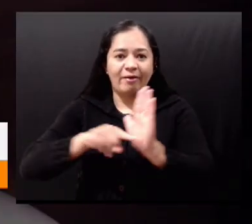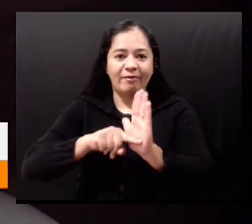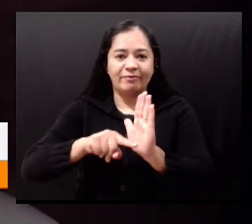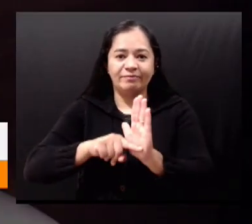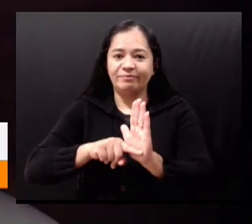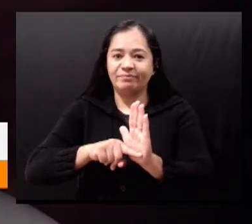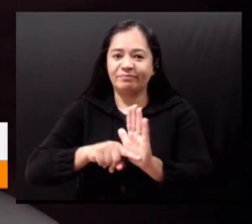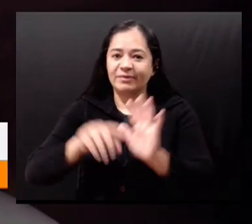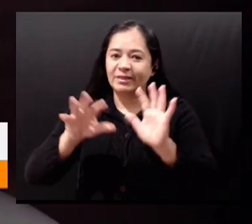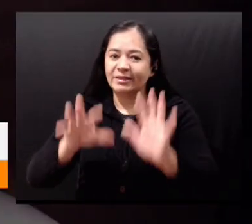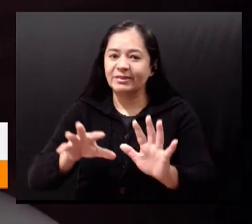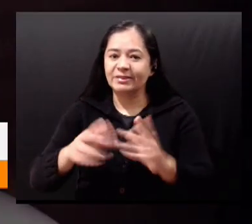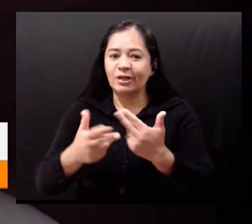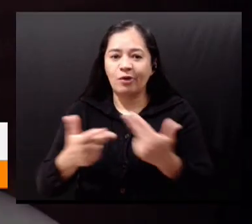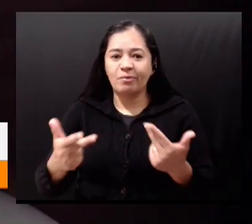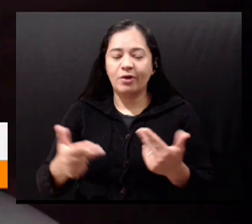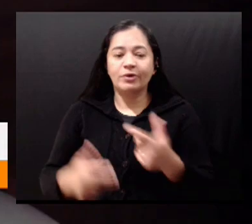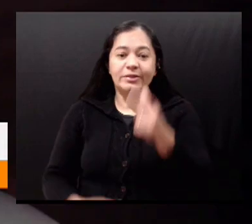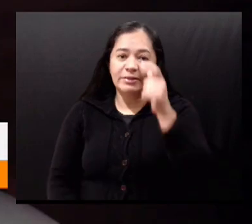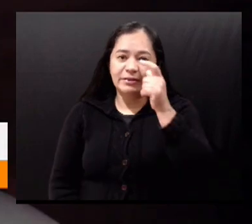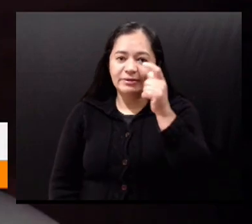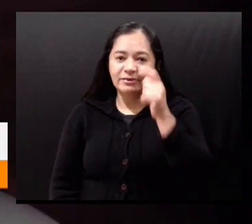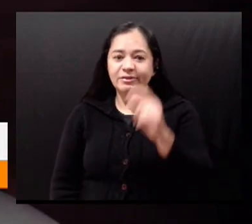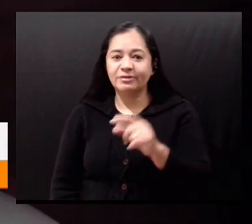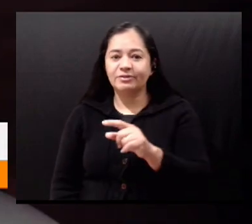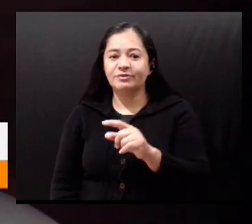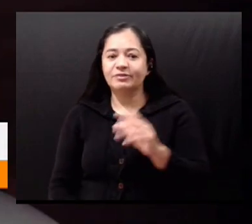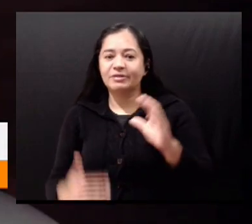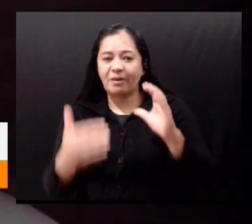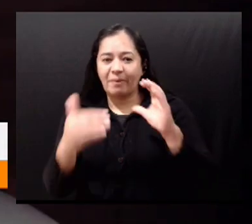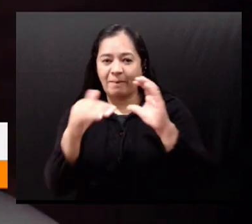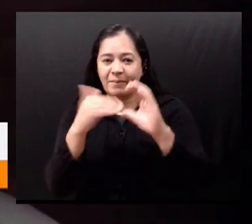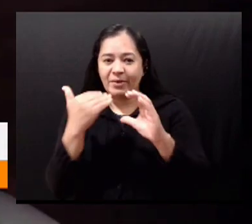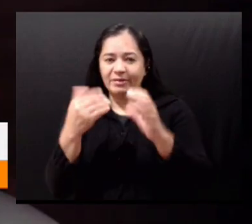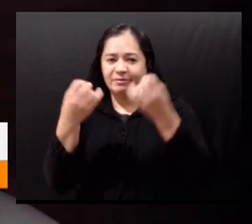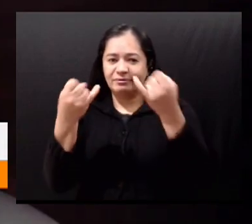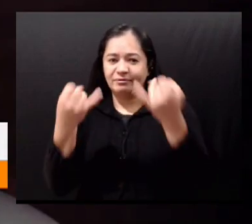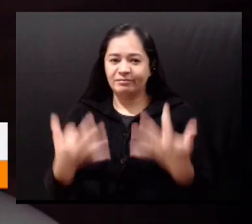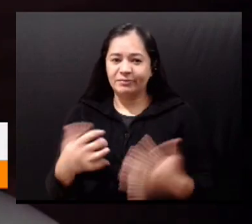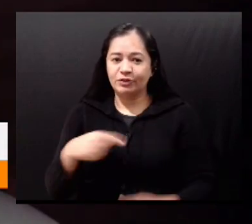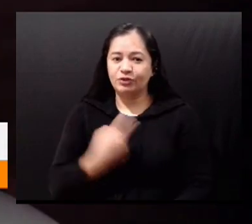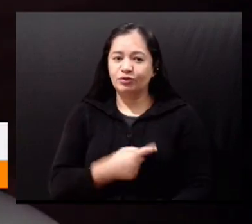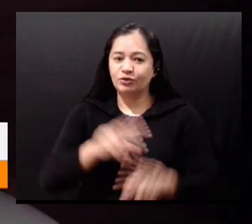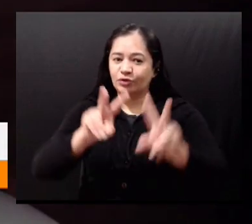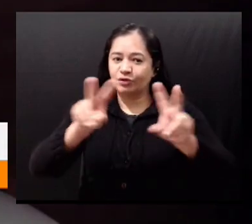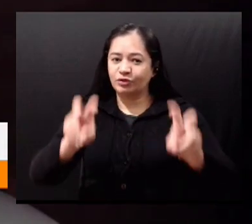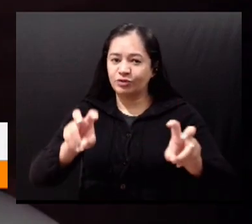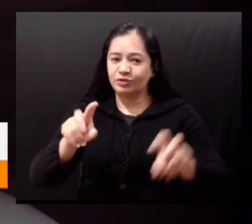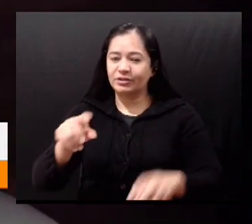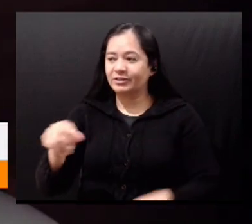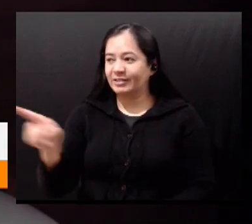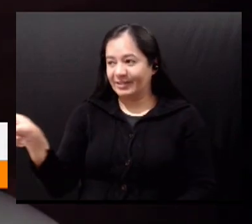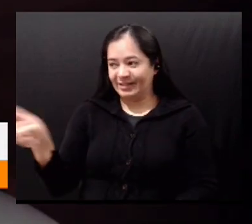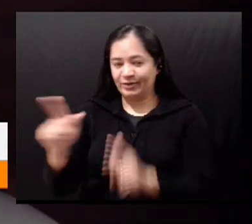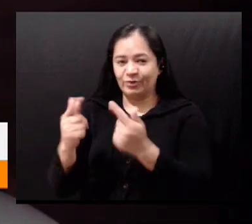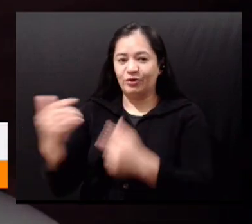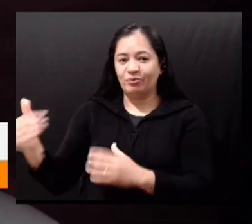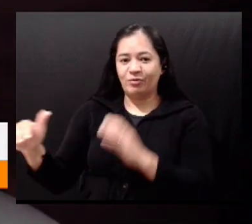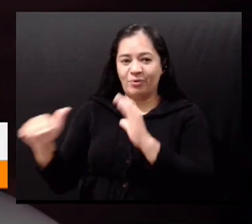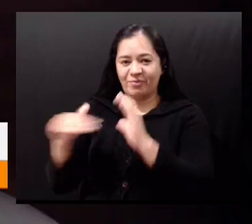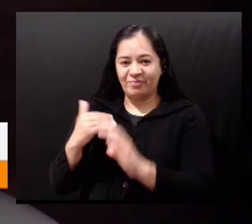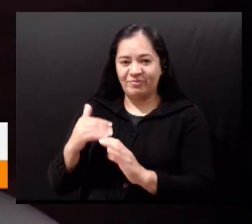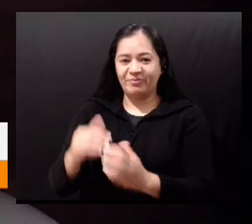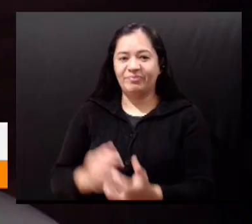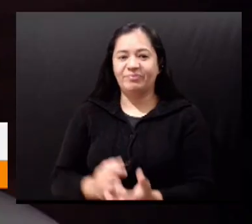coisa muito interessante. Quando vocês mandaram, né, a Uhum. explicação do nosso tema, eles mandam para a gente, caso o pessoal de casa não saiba,